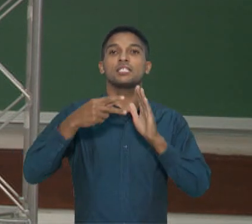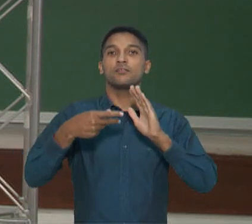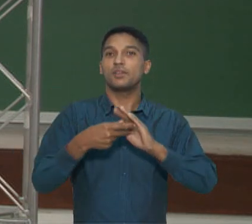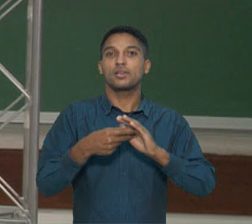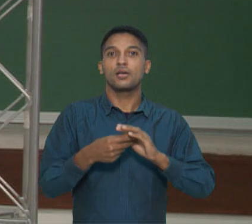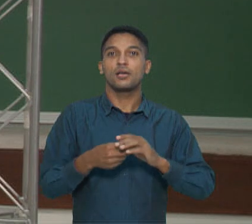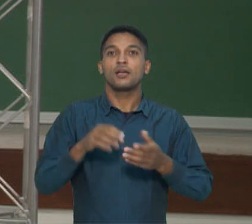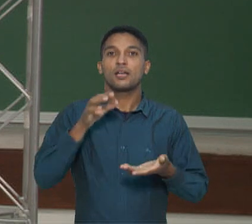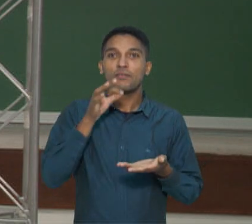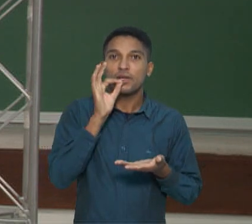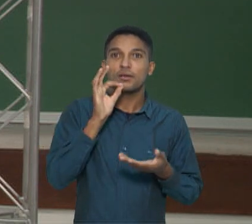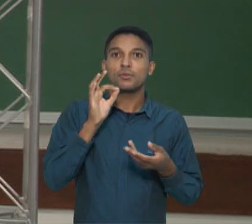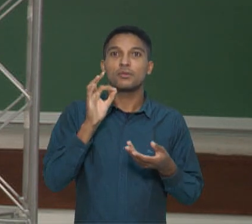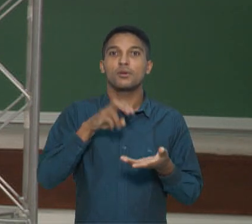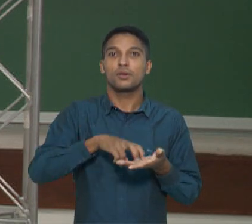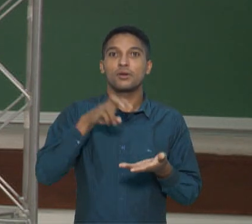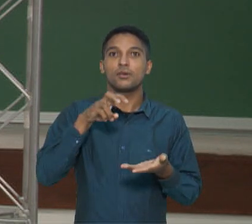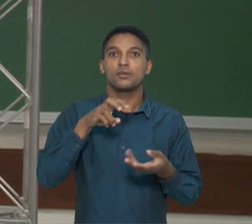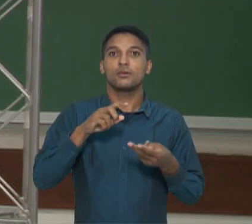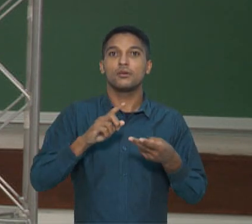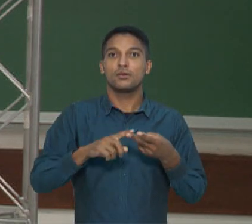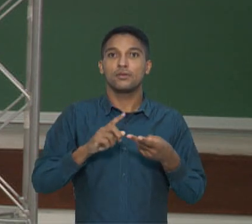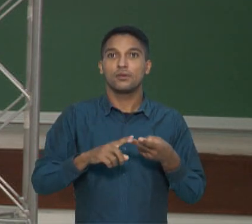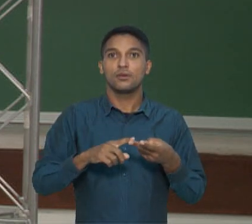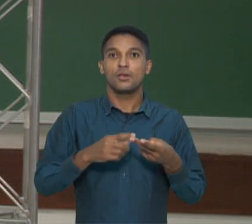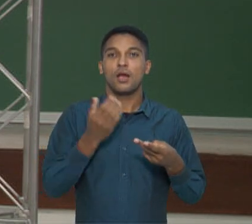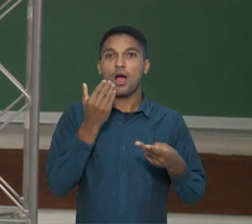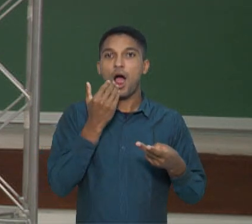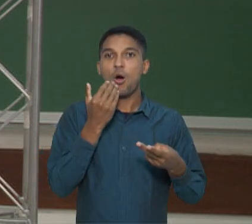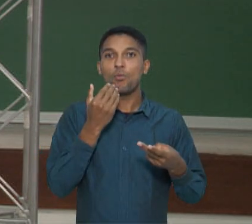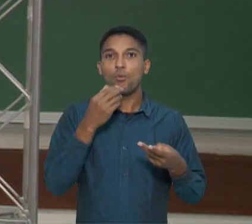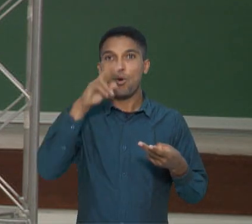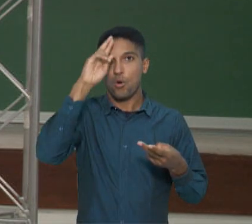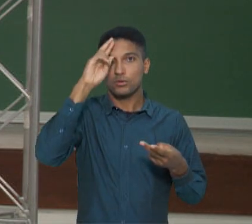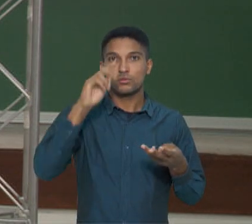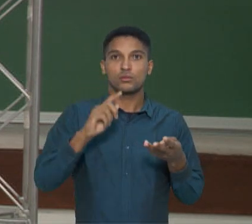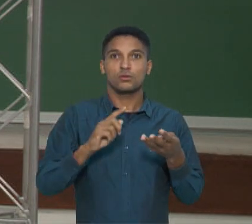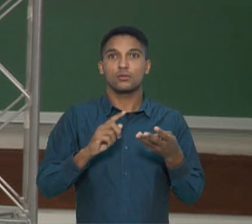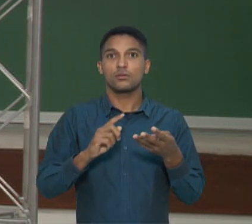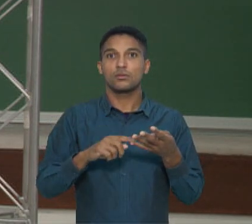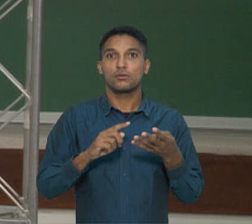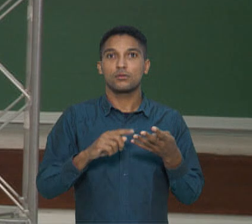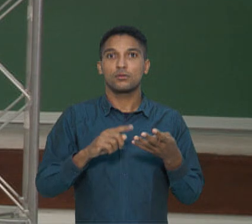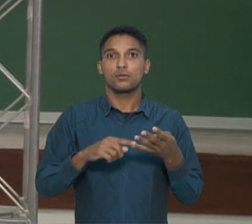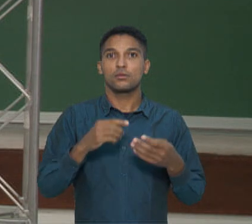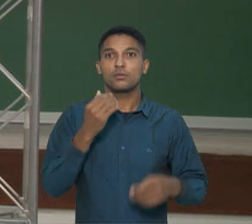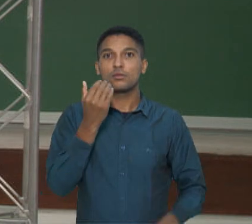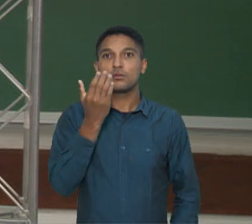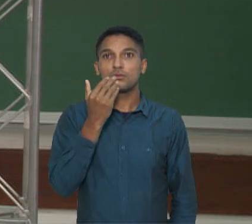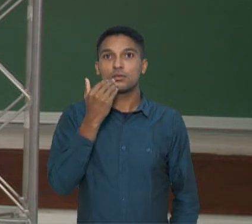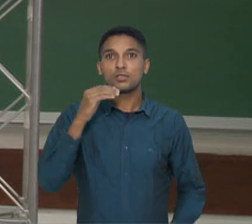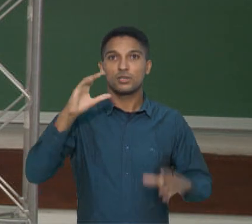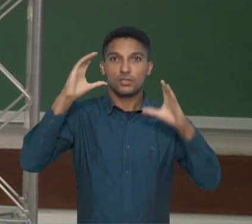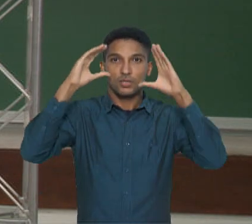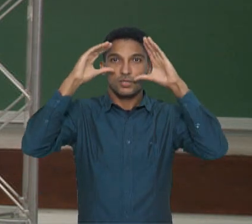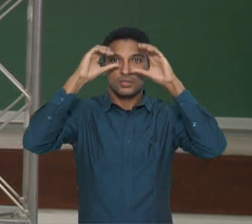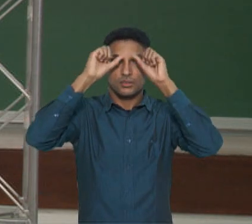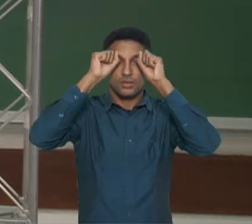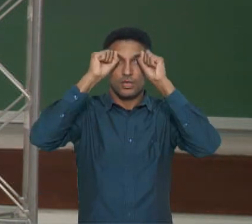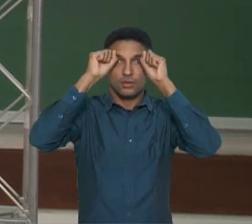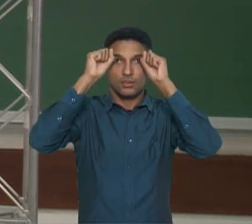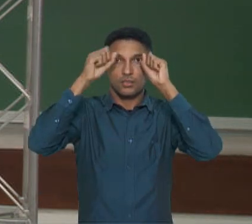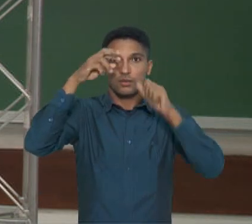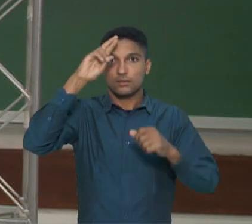almoço, jantar, né? E entre as refeições aqui algum lanche poderia ter, né? Geralmente refrigerante,